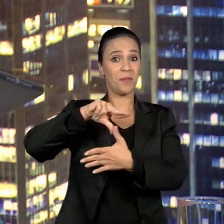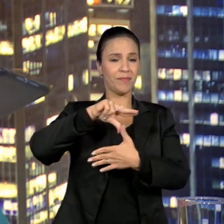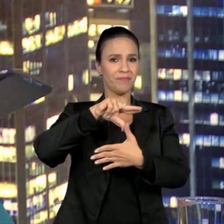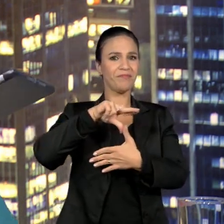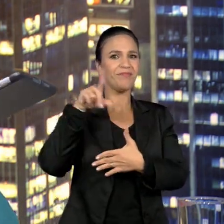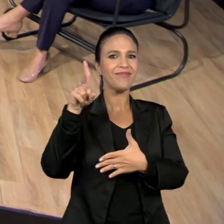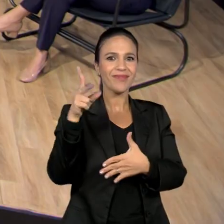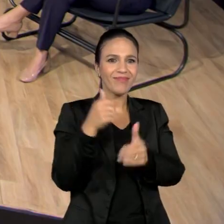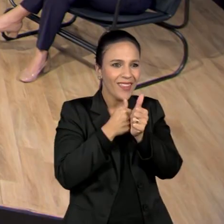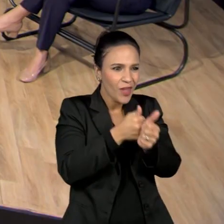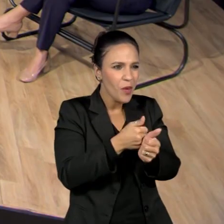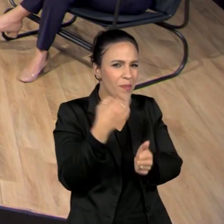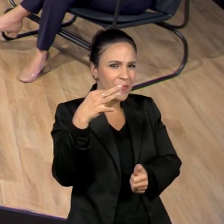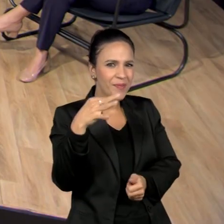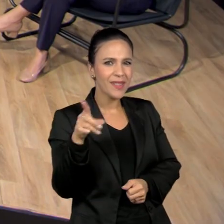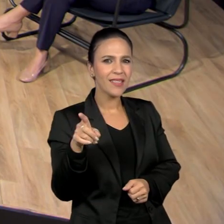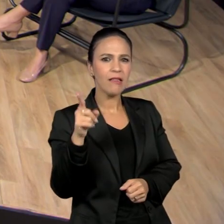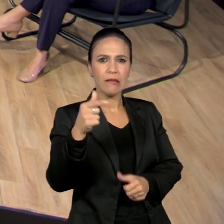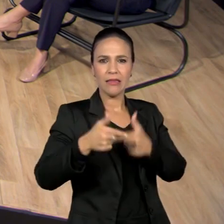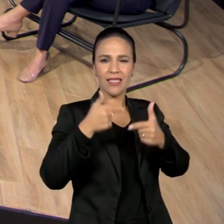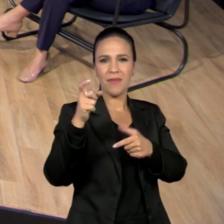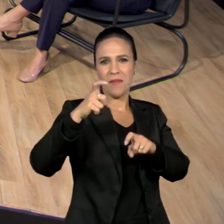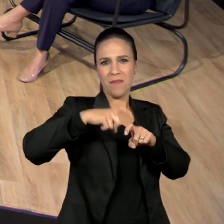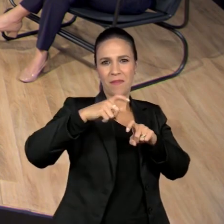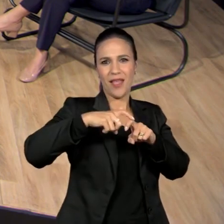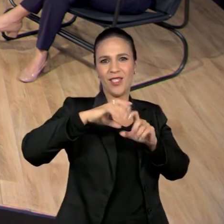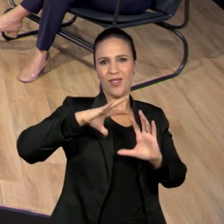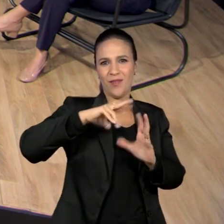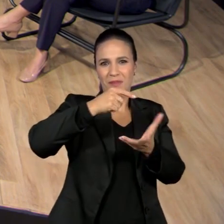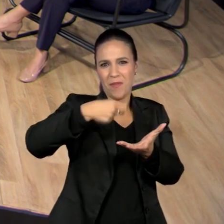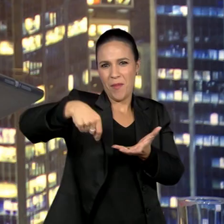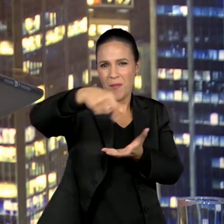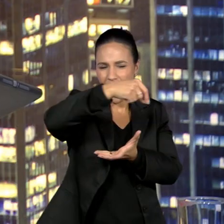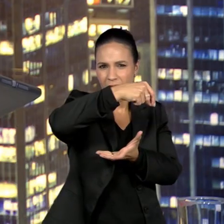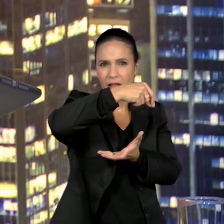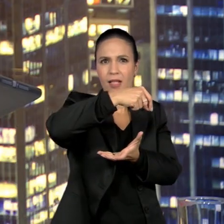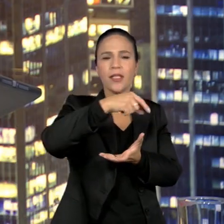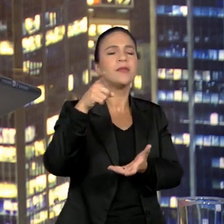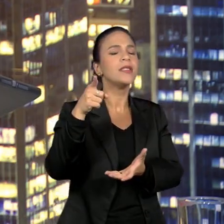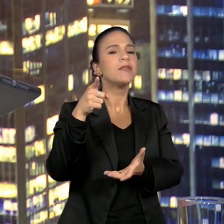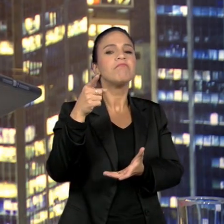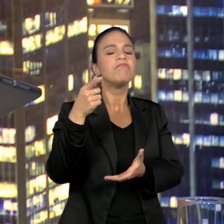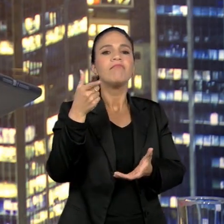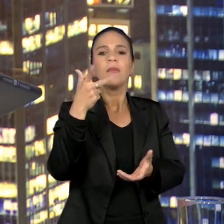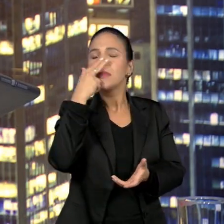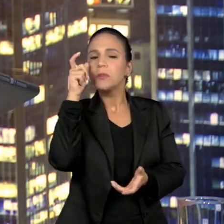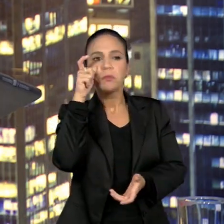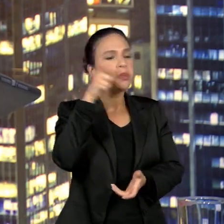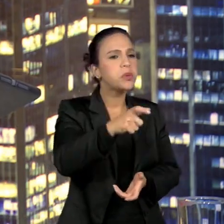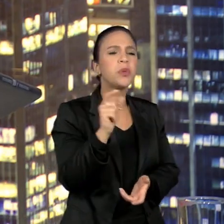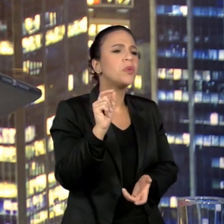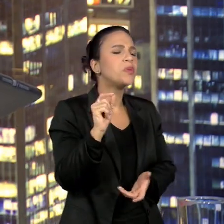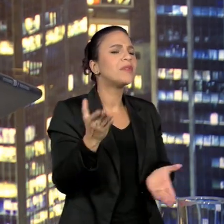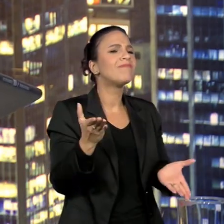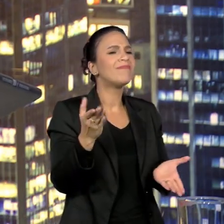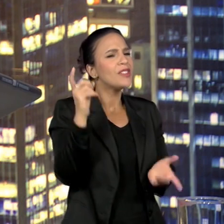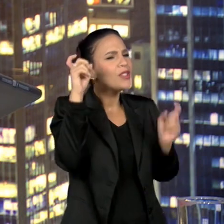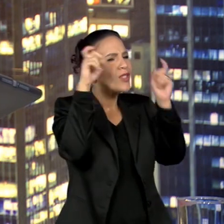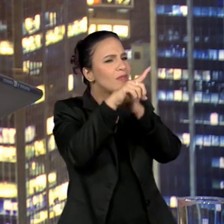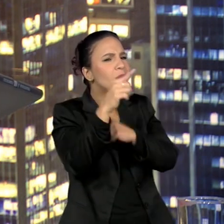do Afeganistão, de tão longe, famílias grandes, numerosas, de 7 pessoas, com crianças que perfazem quase a maioria da